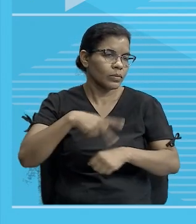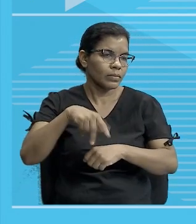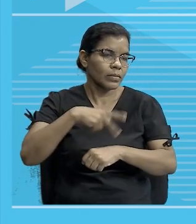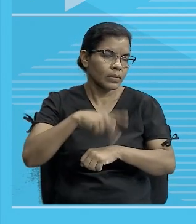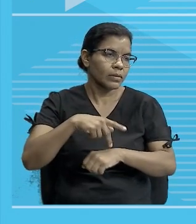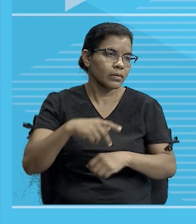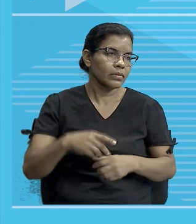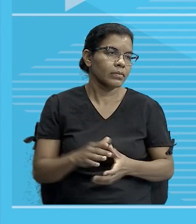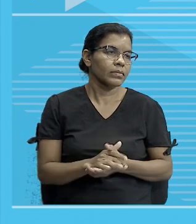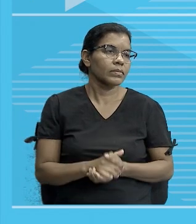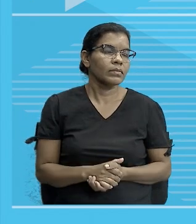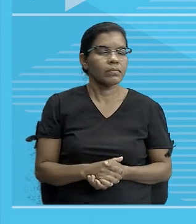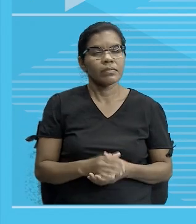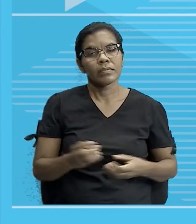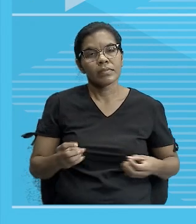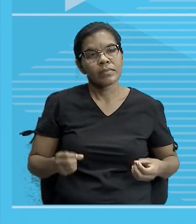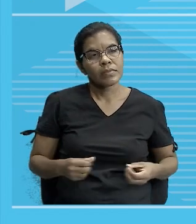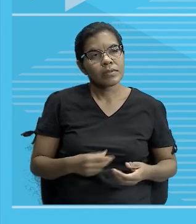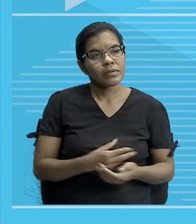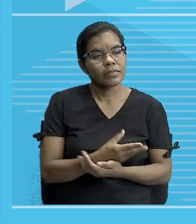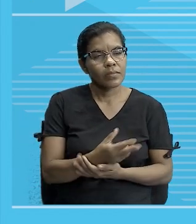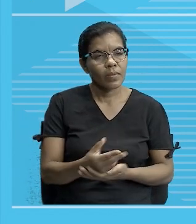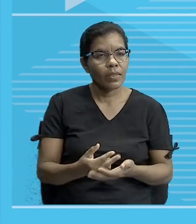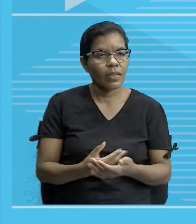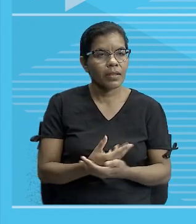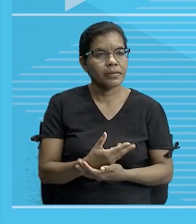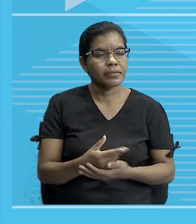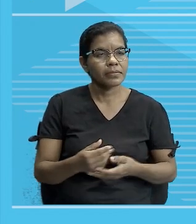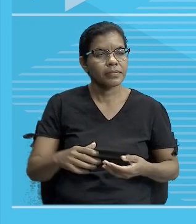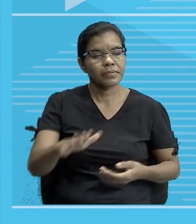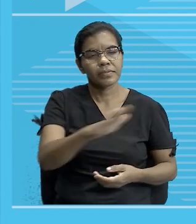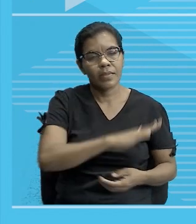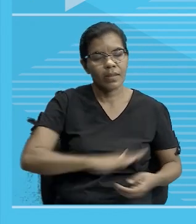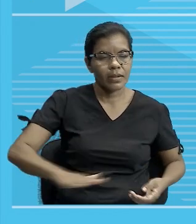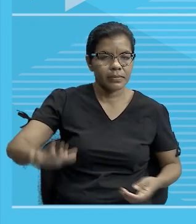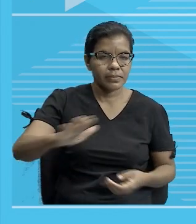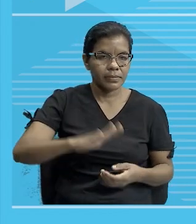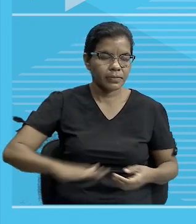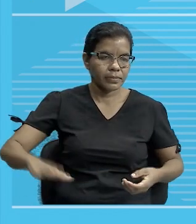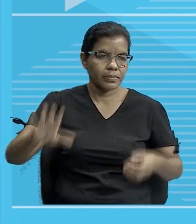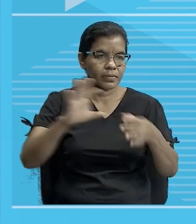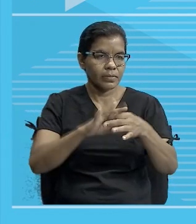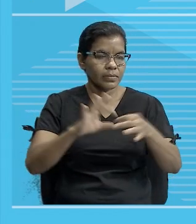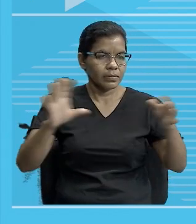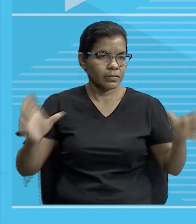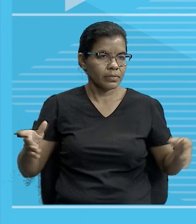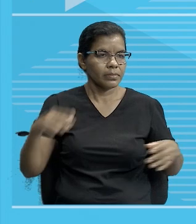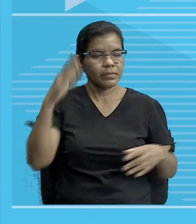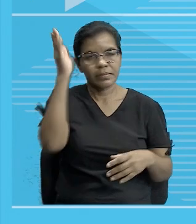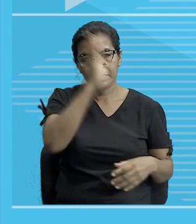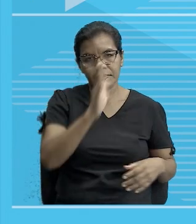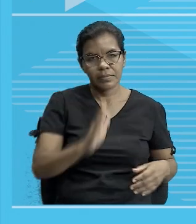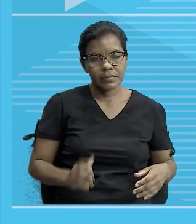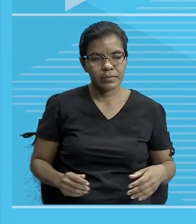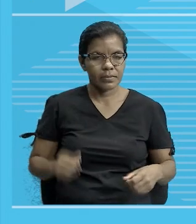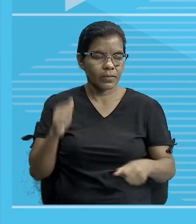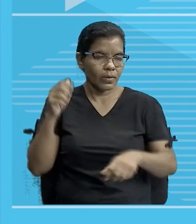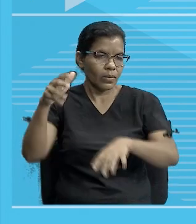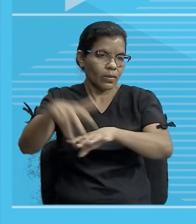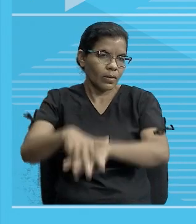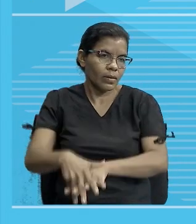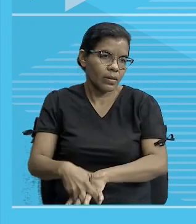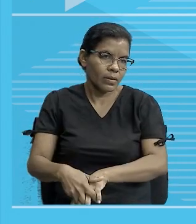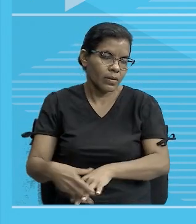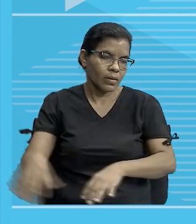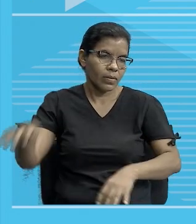nossos movimentos de independência, de sonho de independência no Brasil, quando éramos colônias de